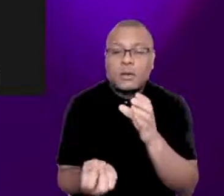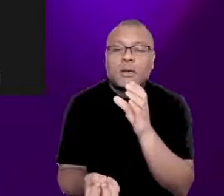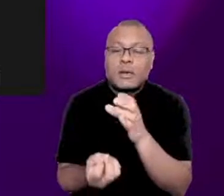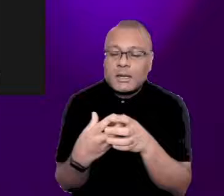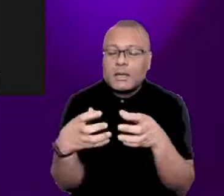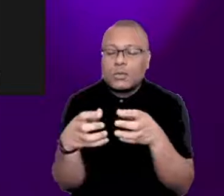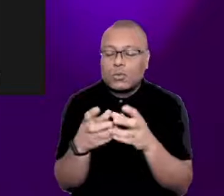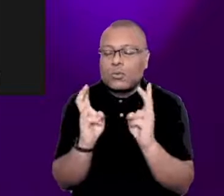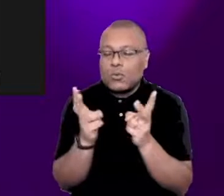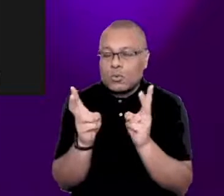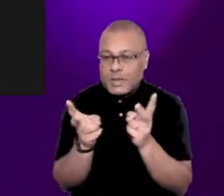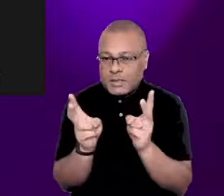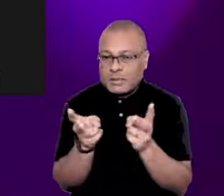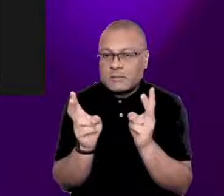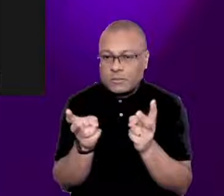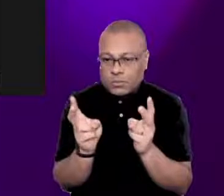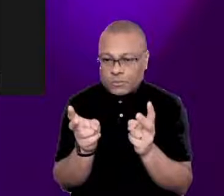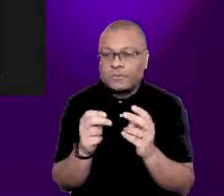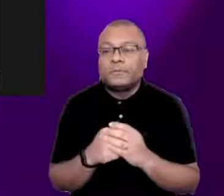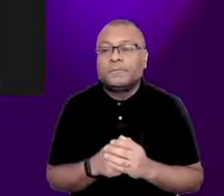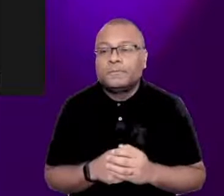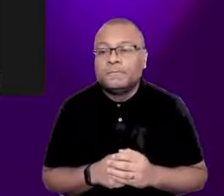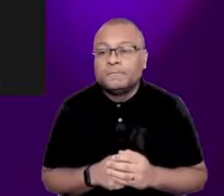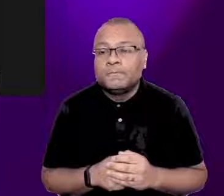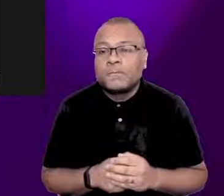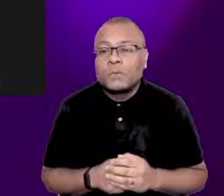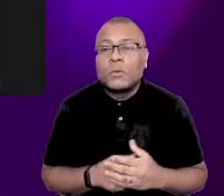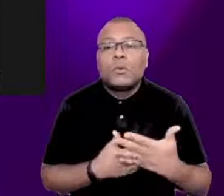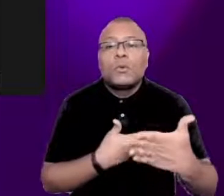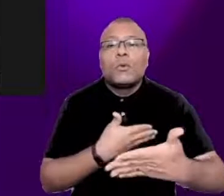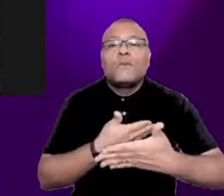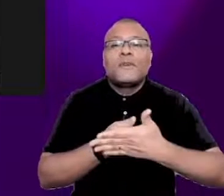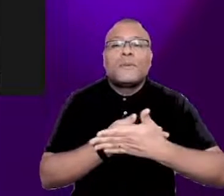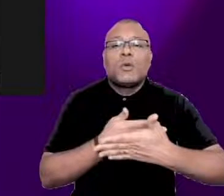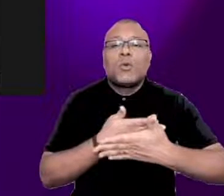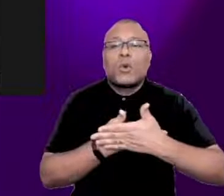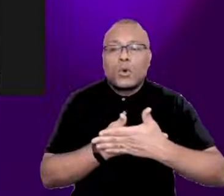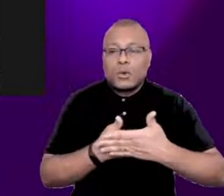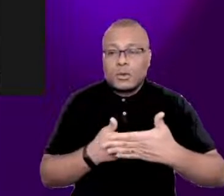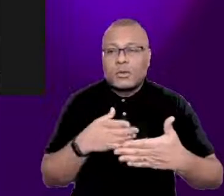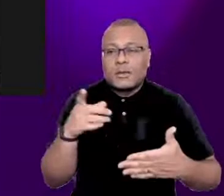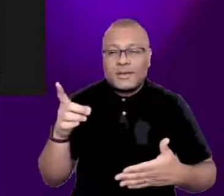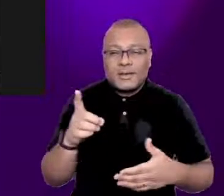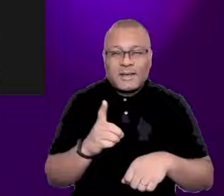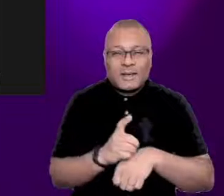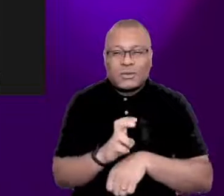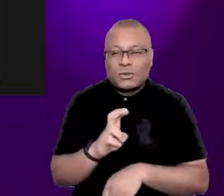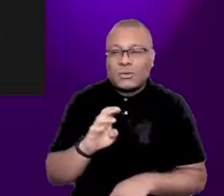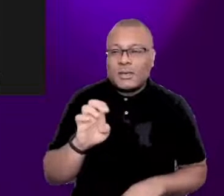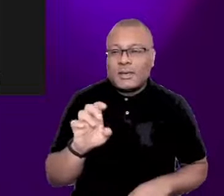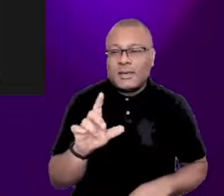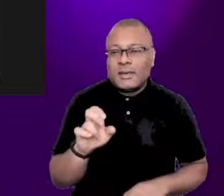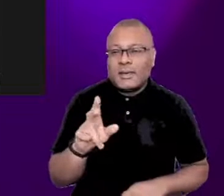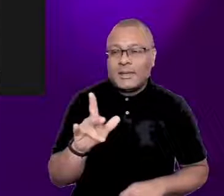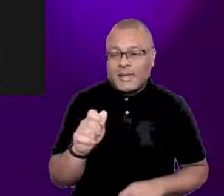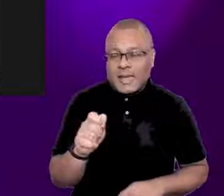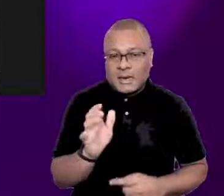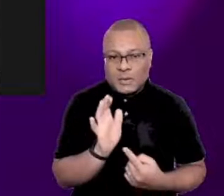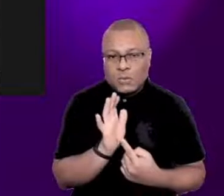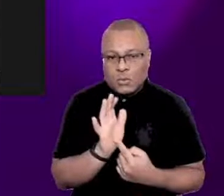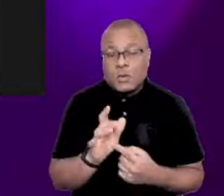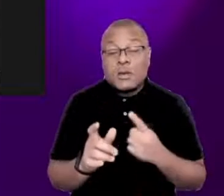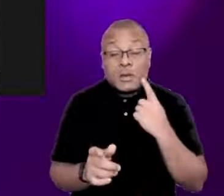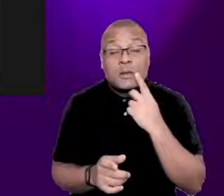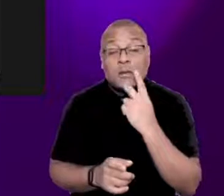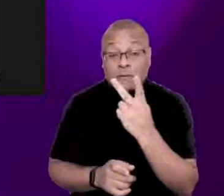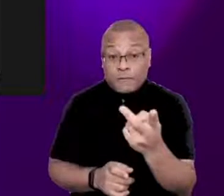mesmo time daquele framework apresentado pela doutora Helenara, em que nós vemos,